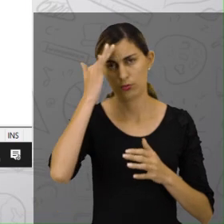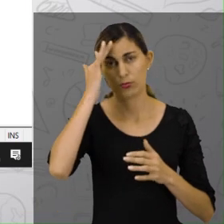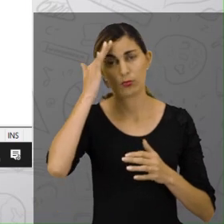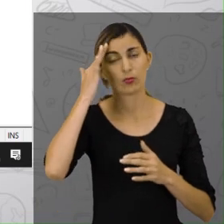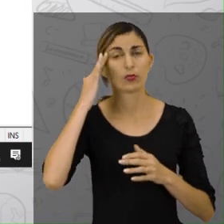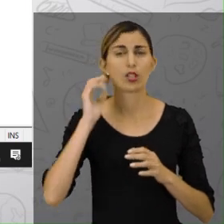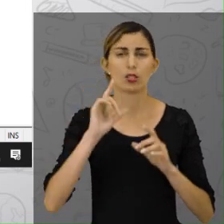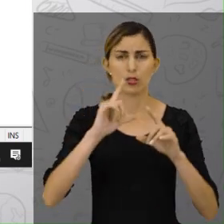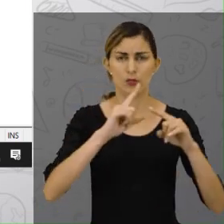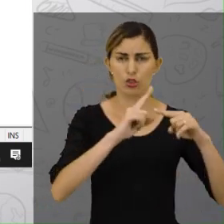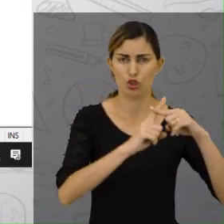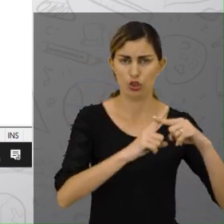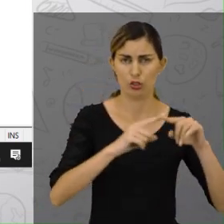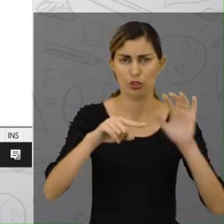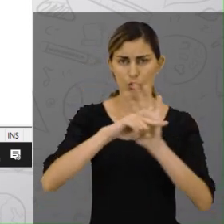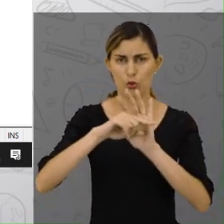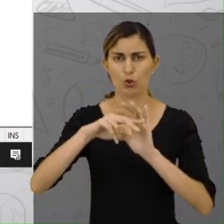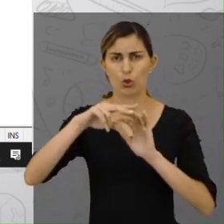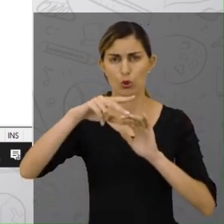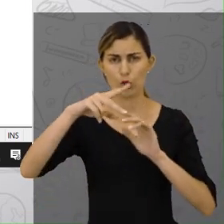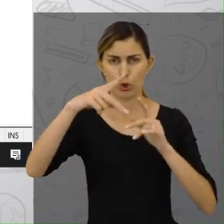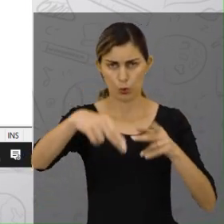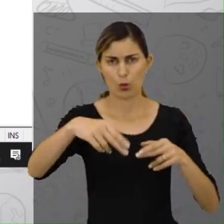Ao declarar a variável x igual a 0,